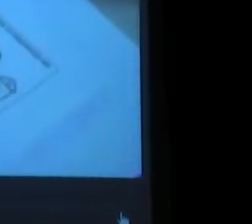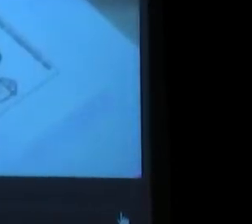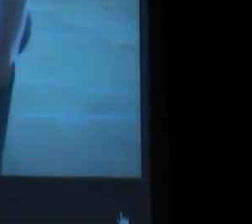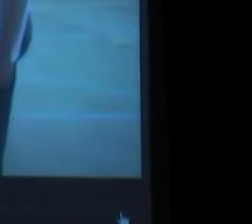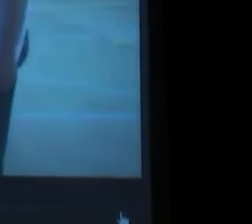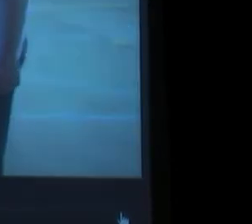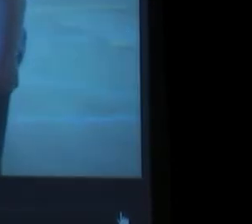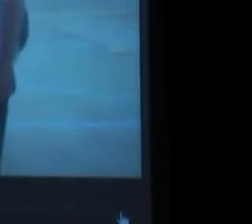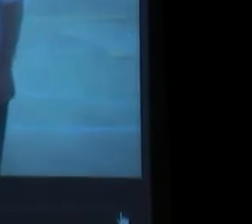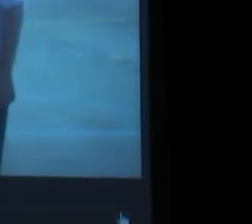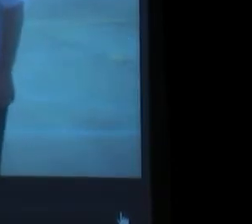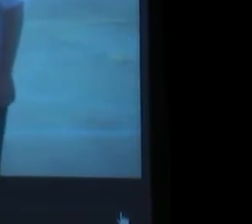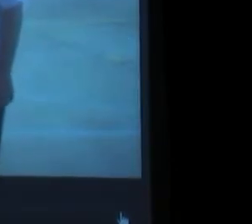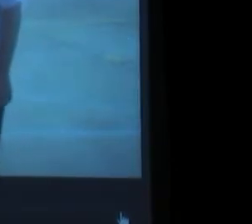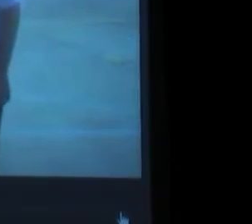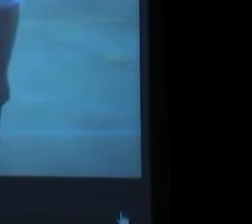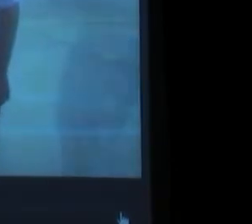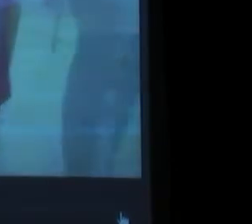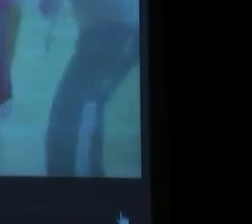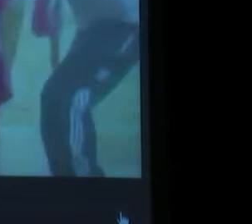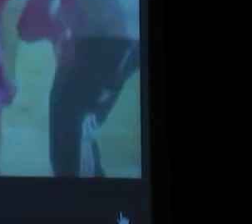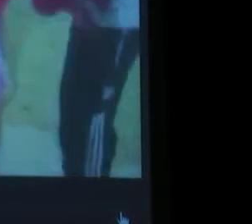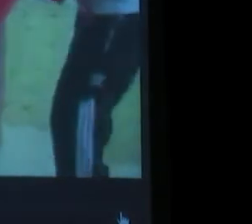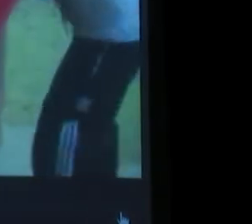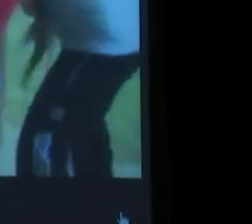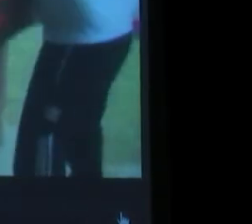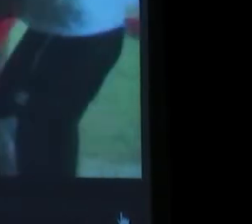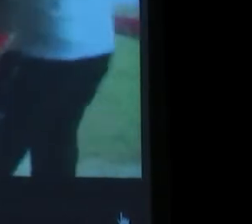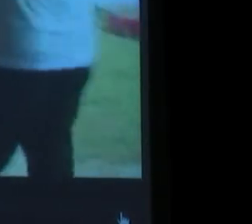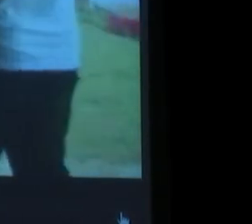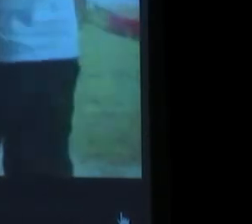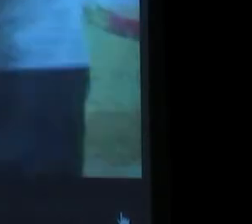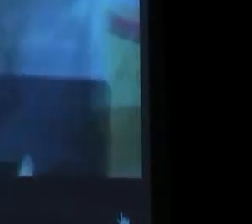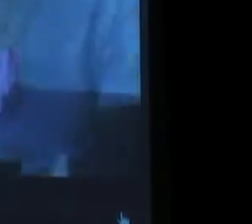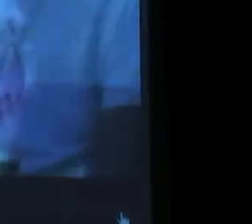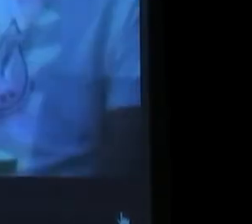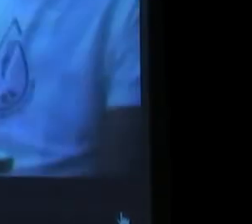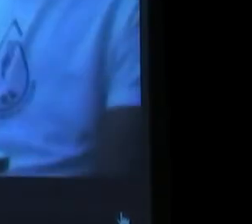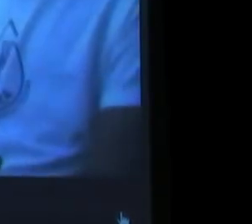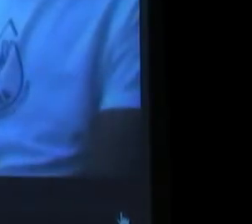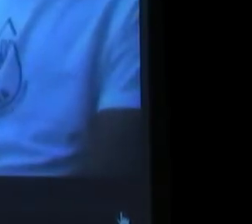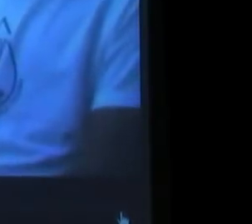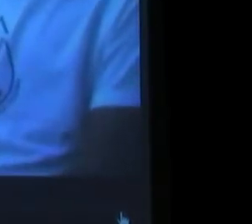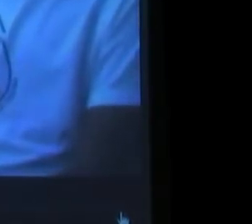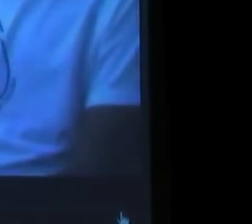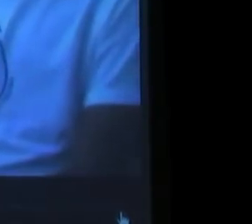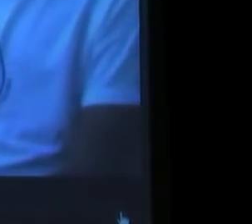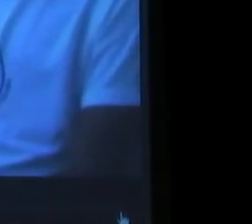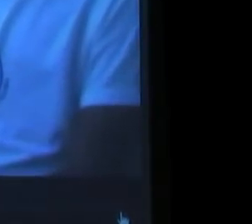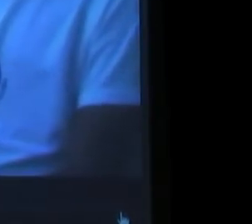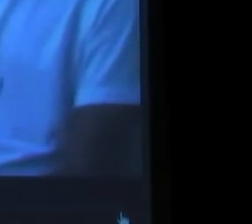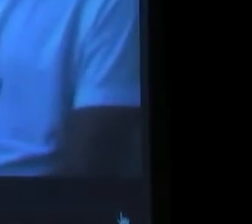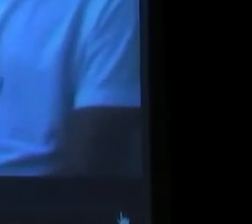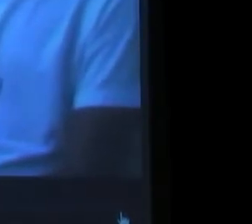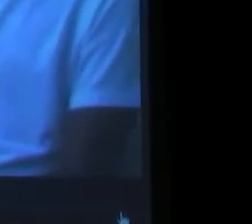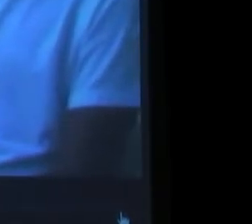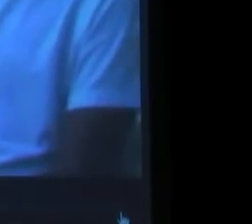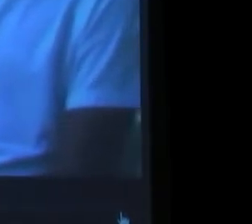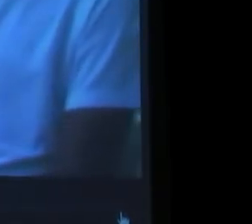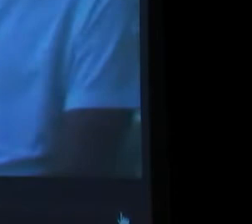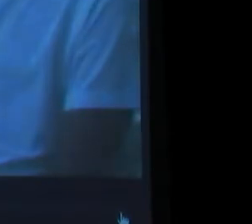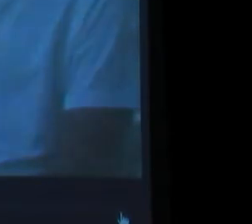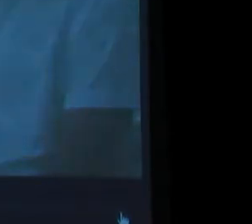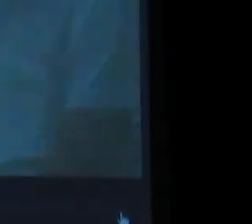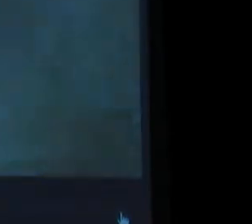cognitivo, físico, emocional e social, respeitando e valorizando os princípios éticos de